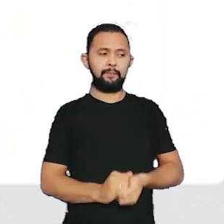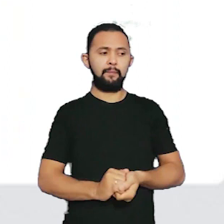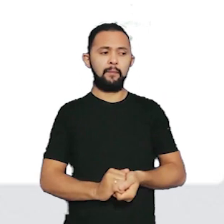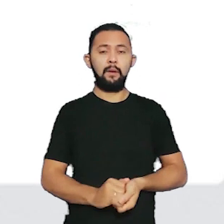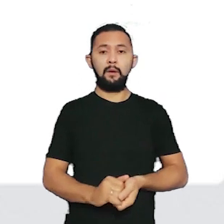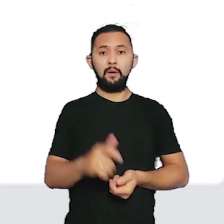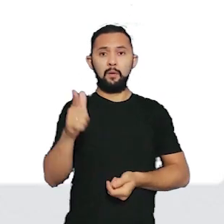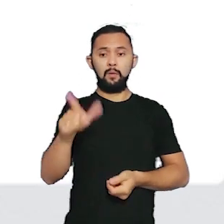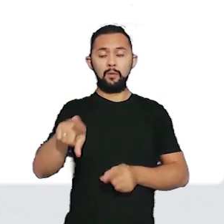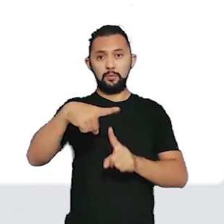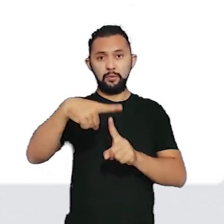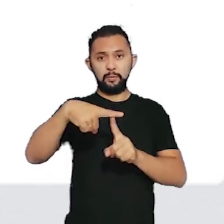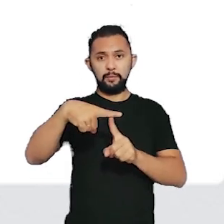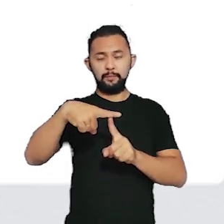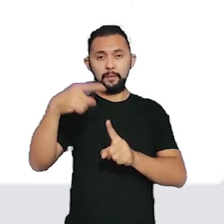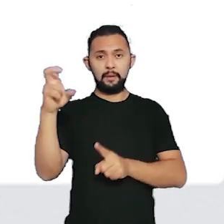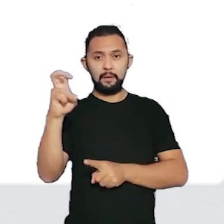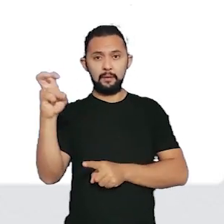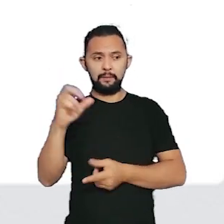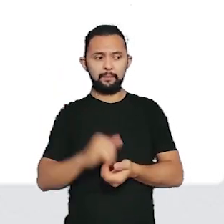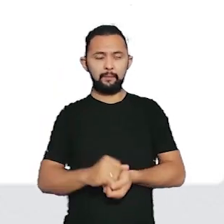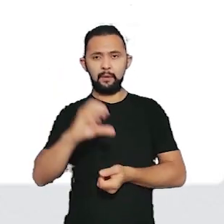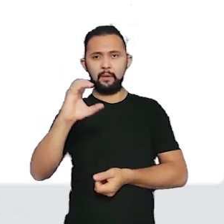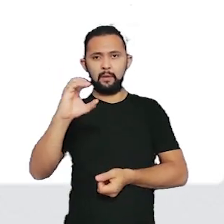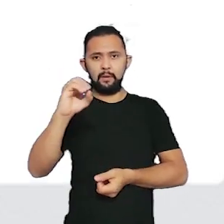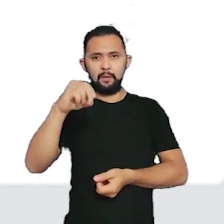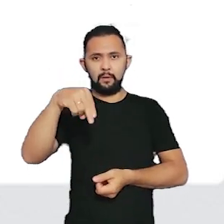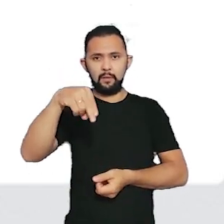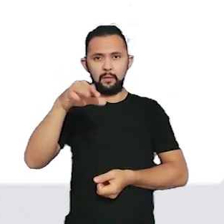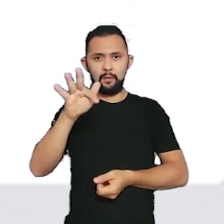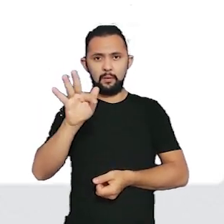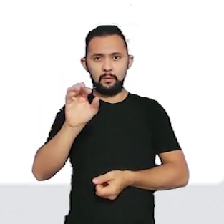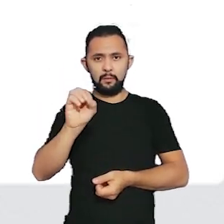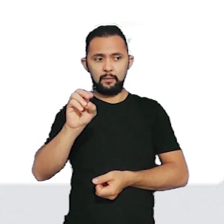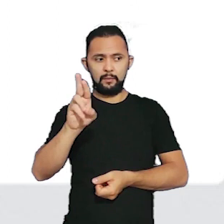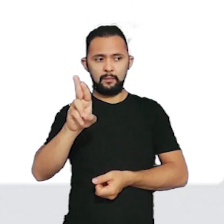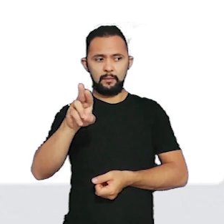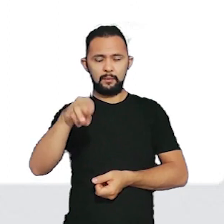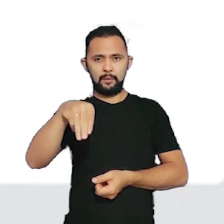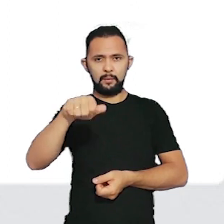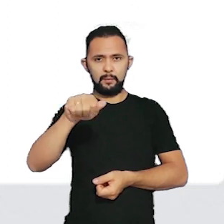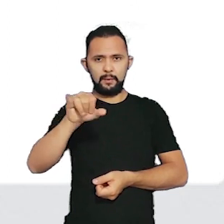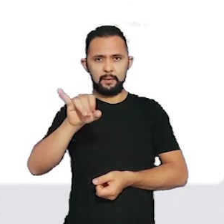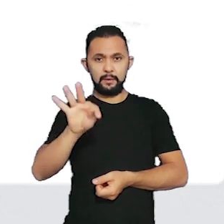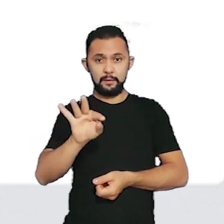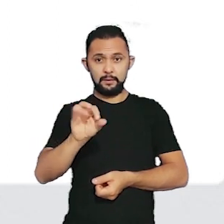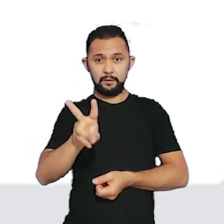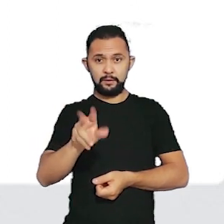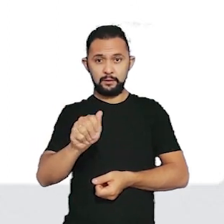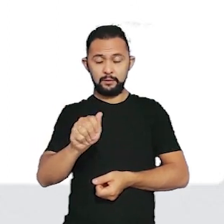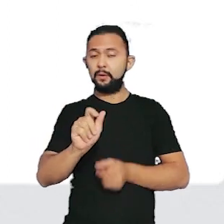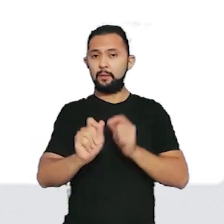Conformativa. Vai funcionar como um adjunto de conformidade, tá? Então, a conformativa vai trazer uma ideia